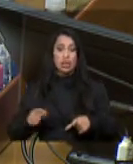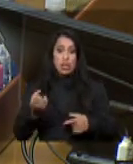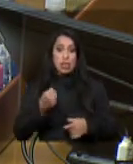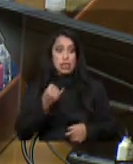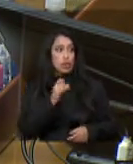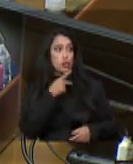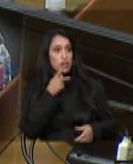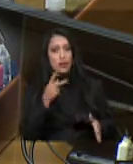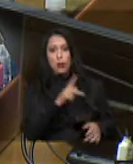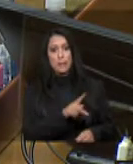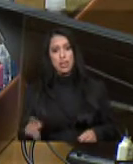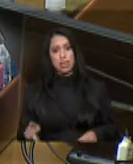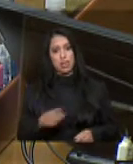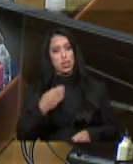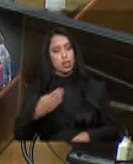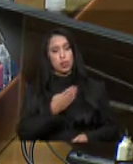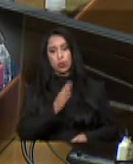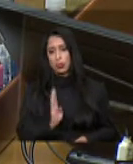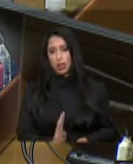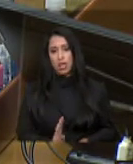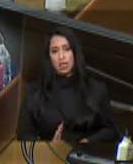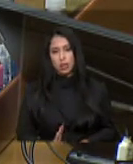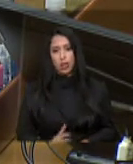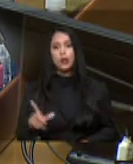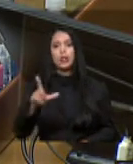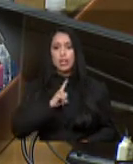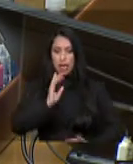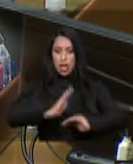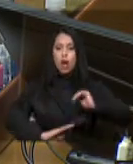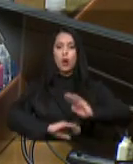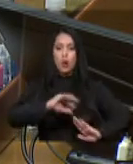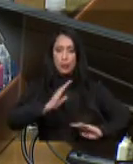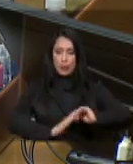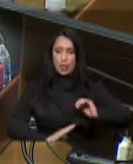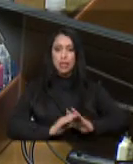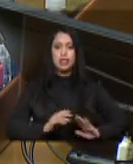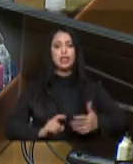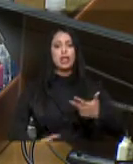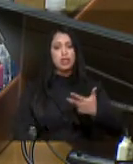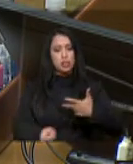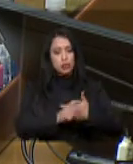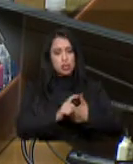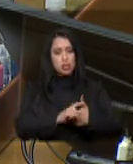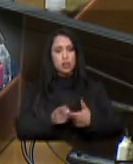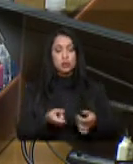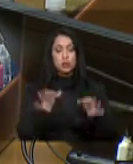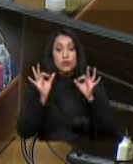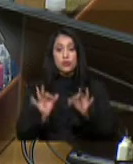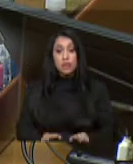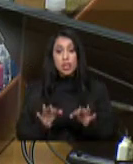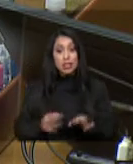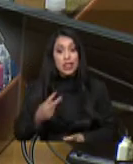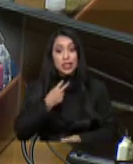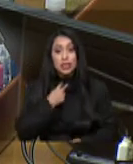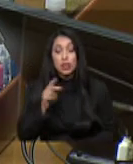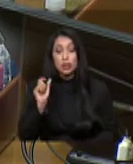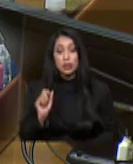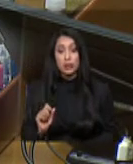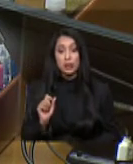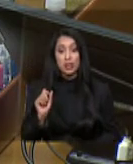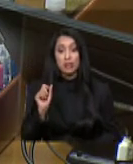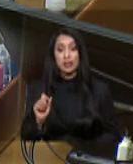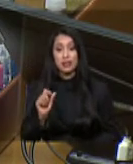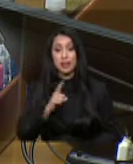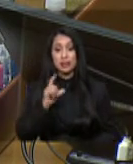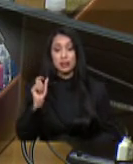estivesse dizendo que um presidente da República, que tem a competência regulamentar infralegal, não pode exercer, porque depois ele não pode mudar